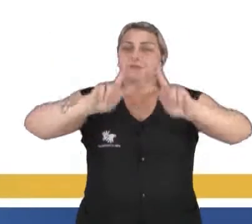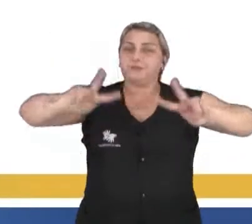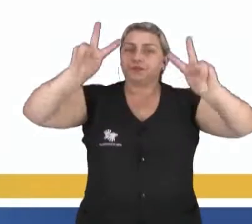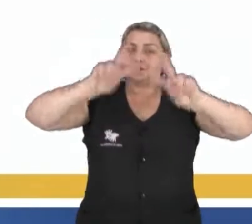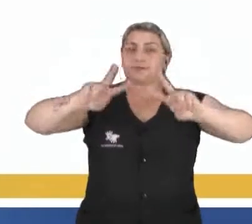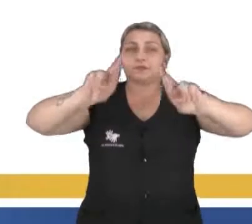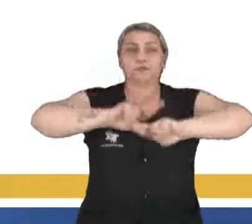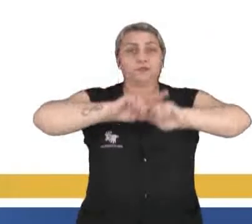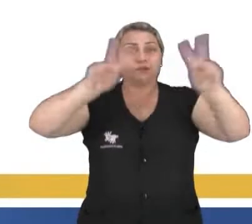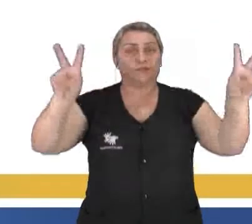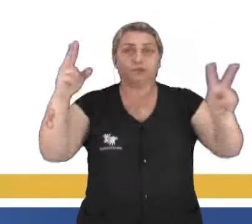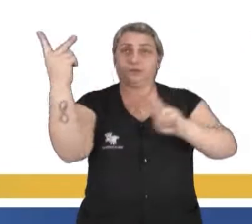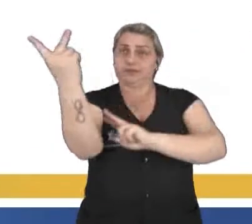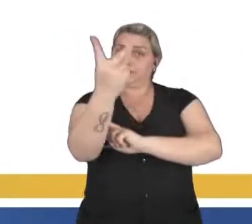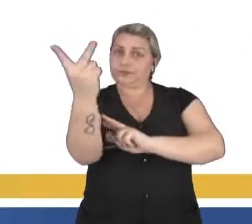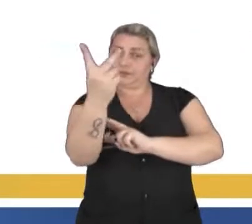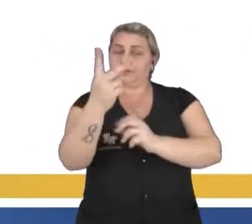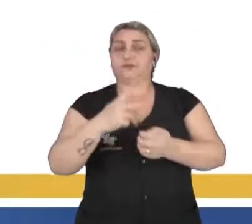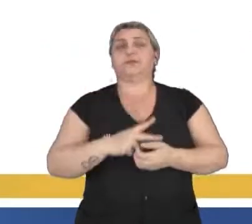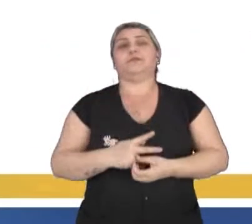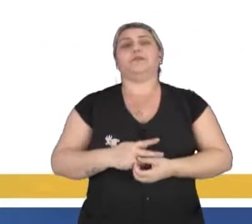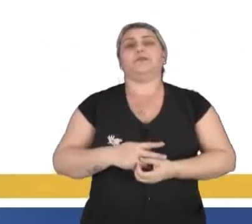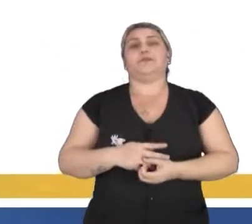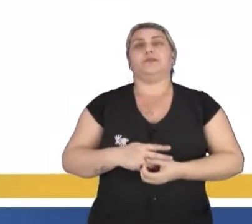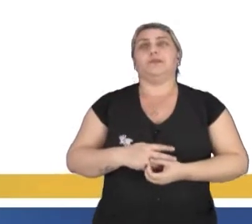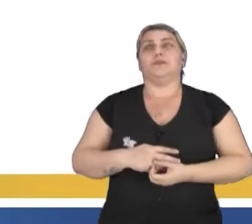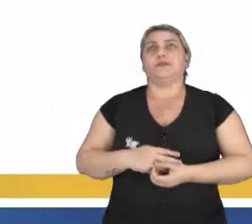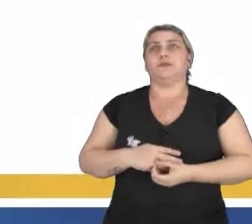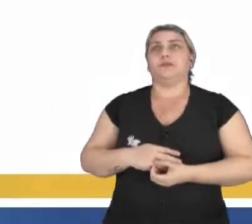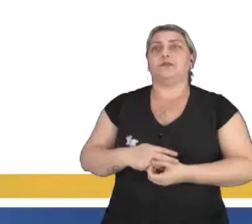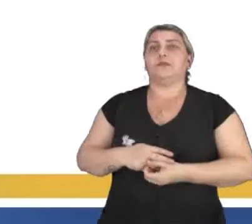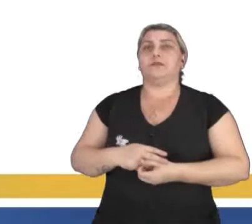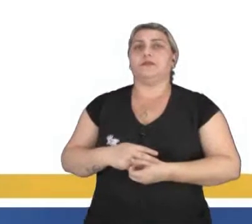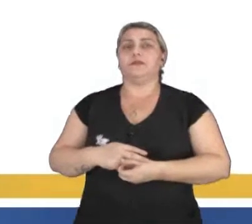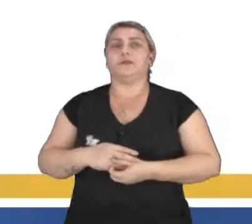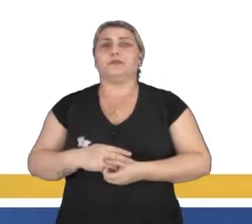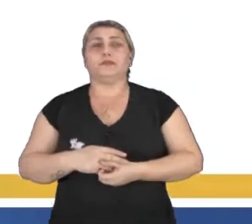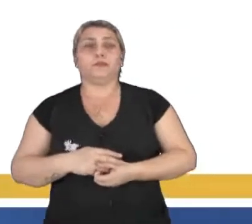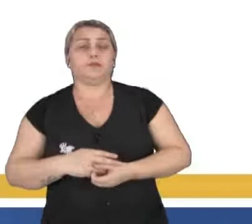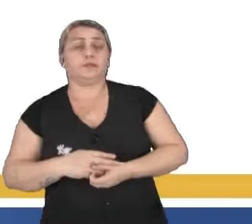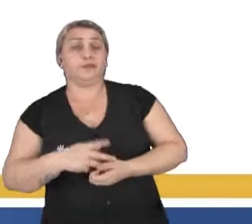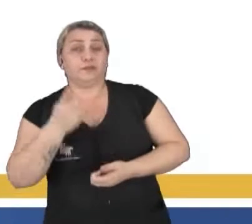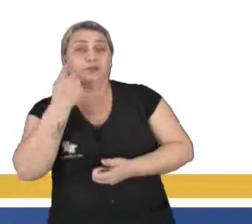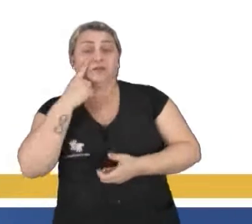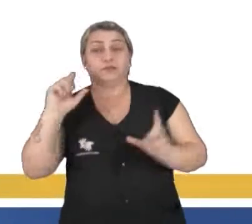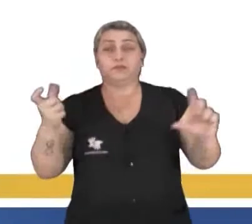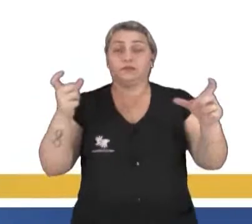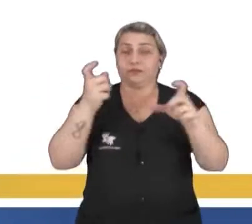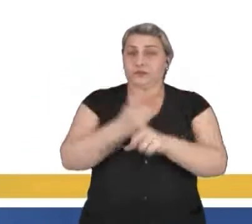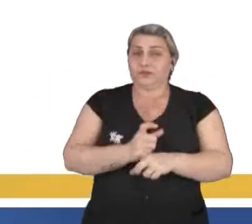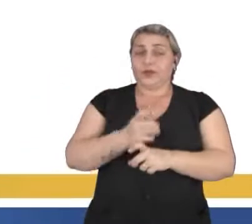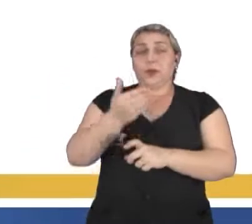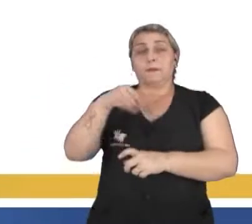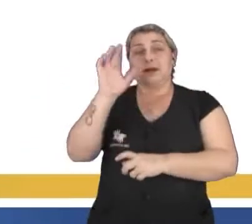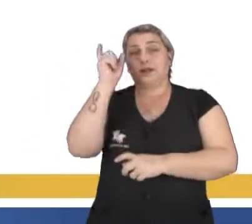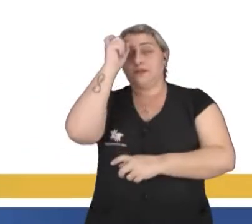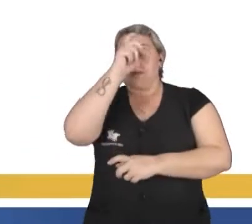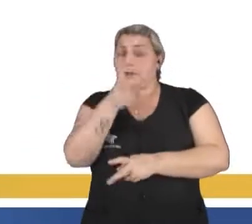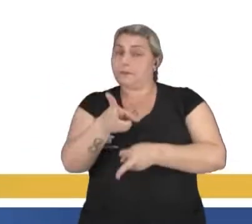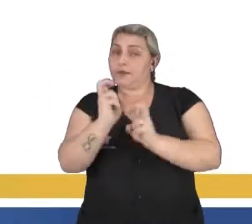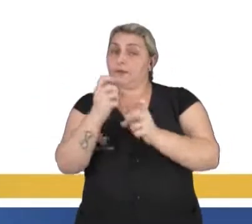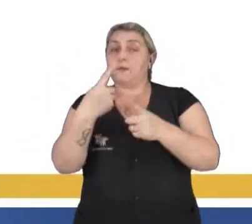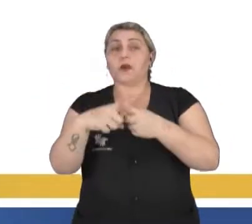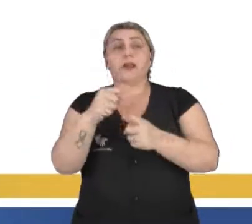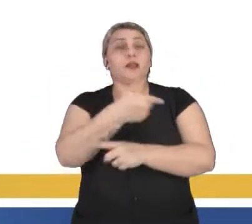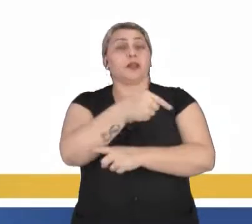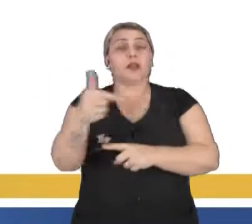visualizarem a diferença entre essas orações desenvolvidas e as reduzidas. Vejam que as reduzidas são mais fáceis de perceber,